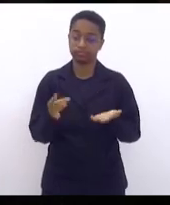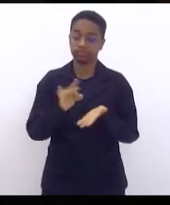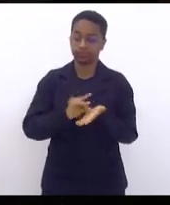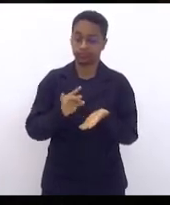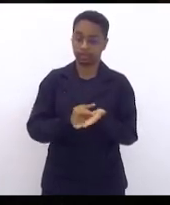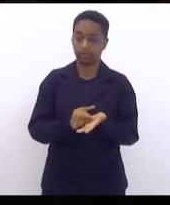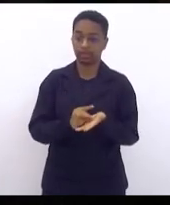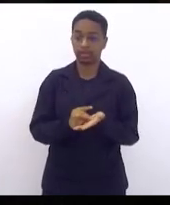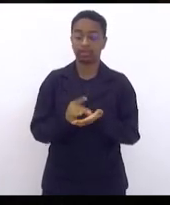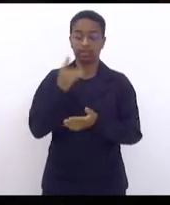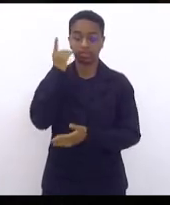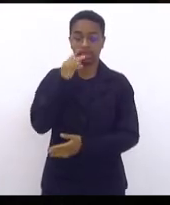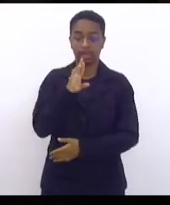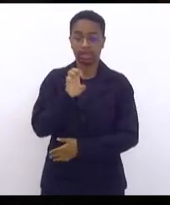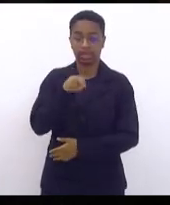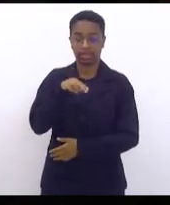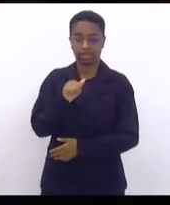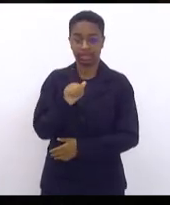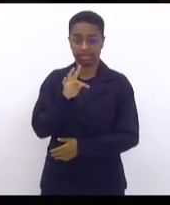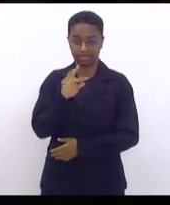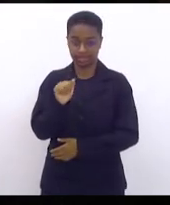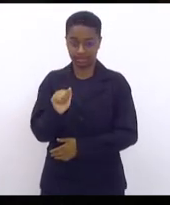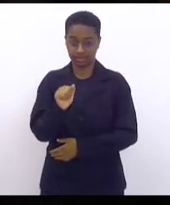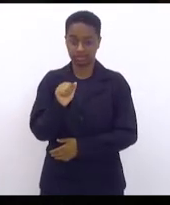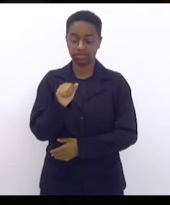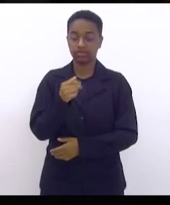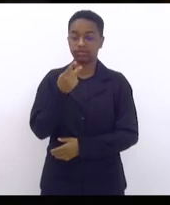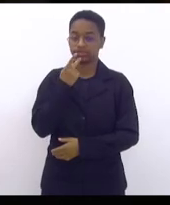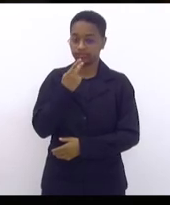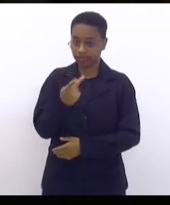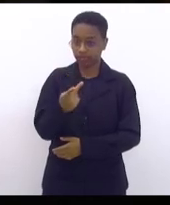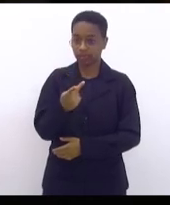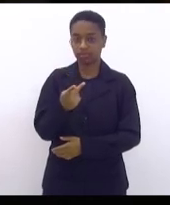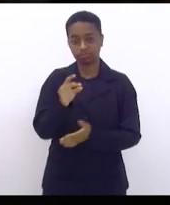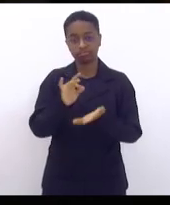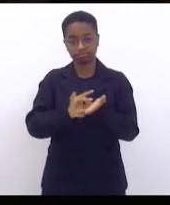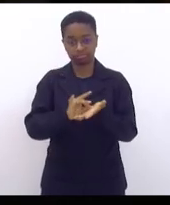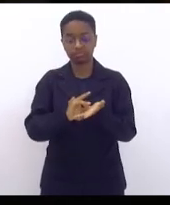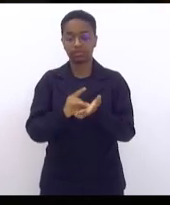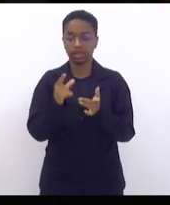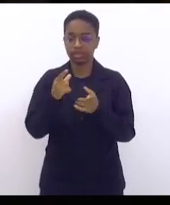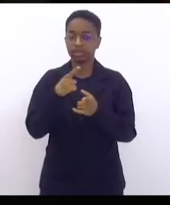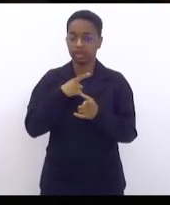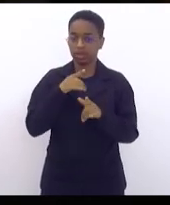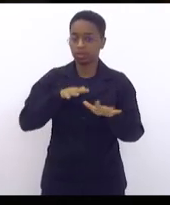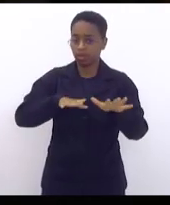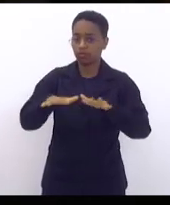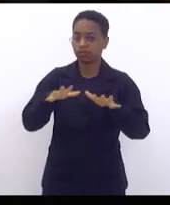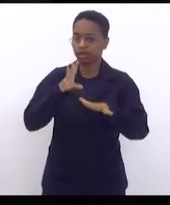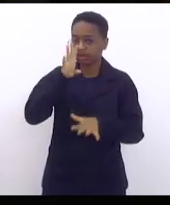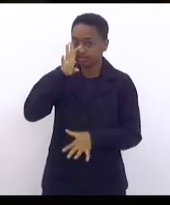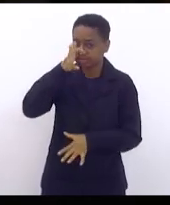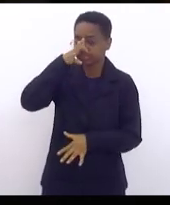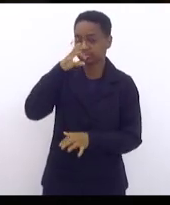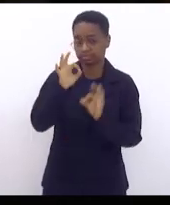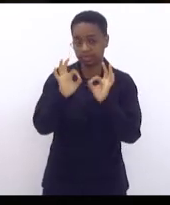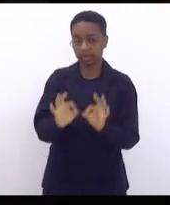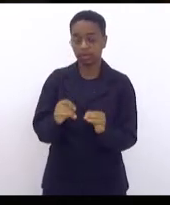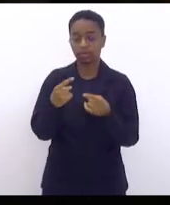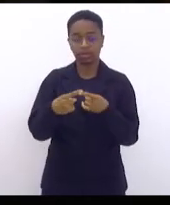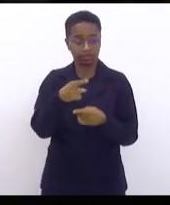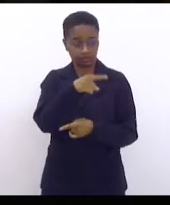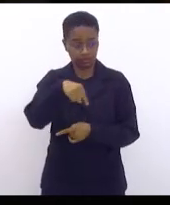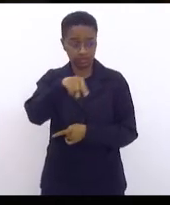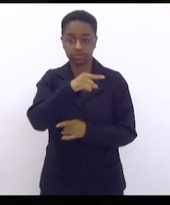a deputada Renata Souza falou, é verdade, houve um movimento de resistência. Vários de